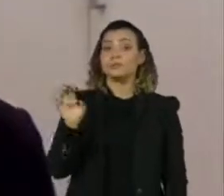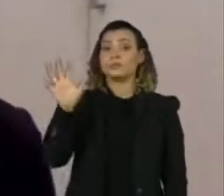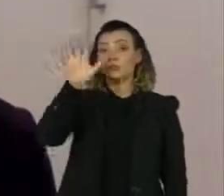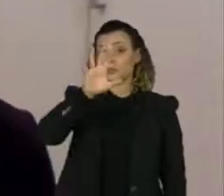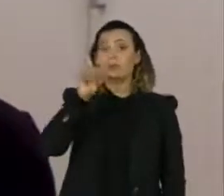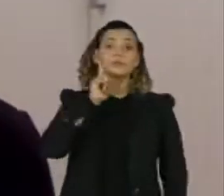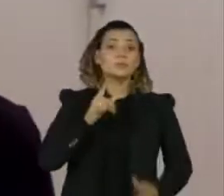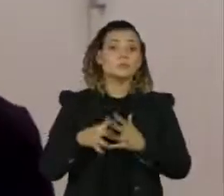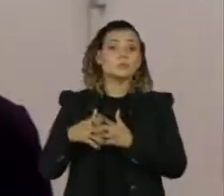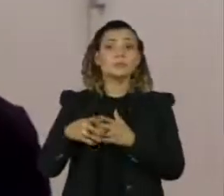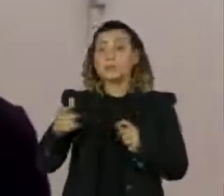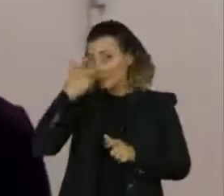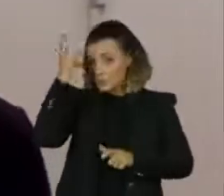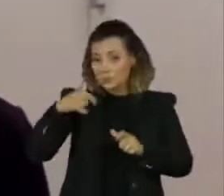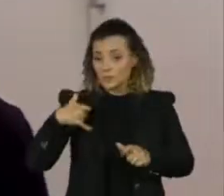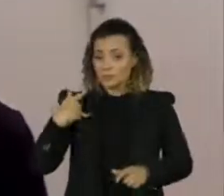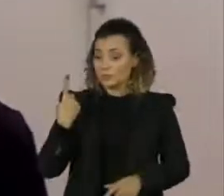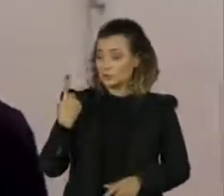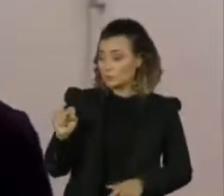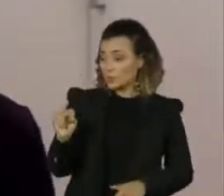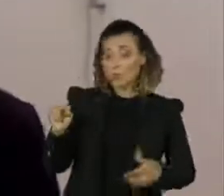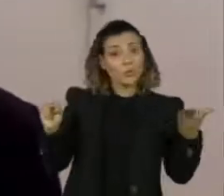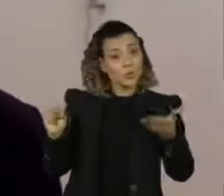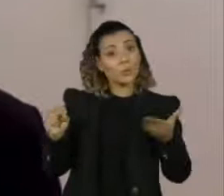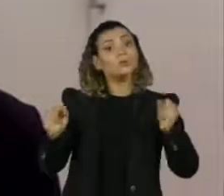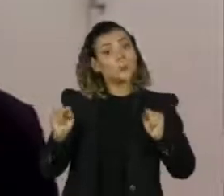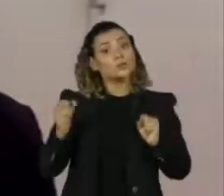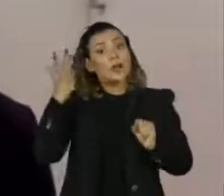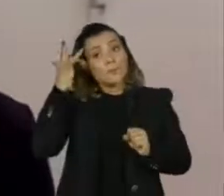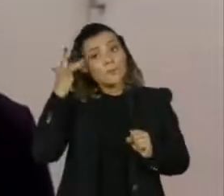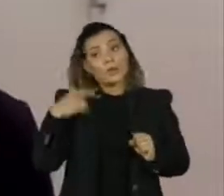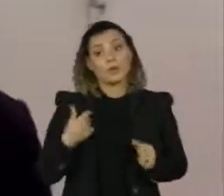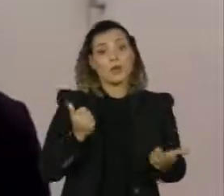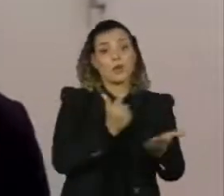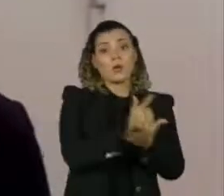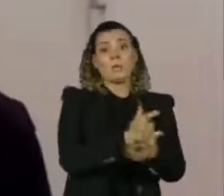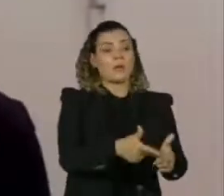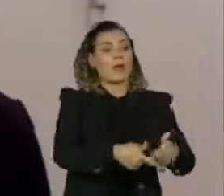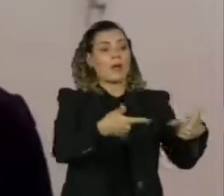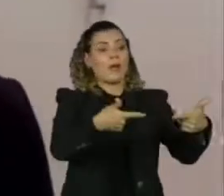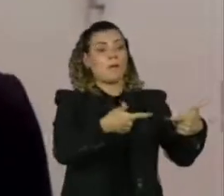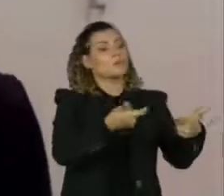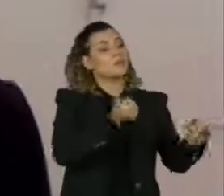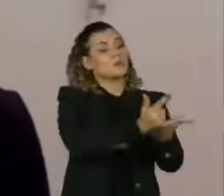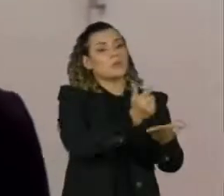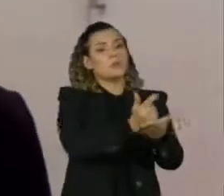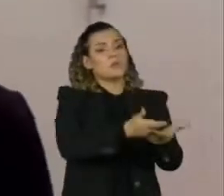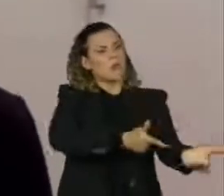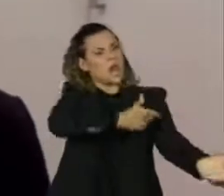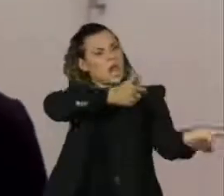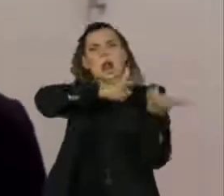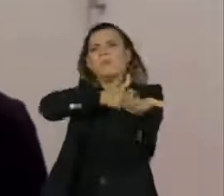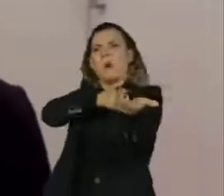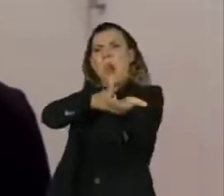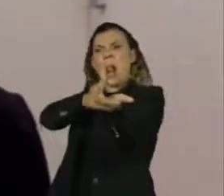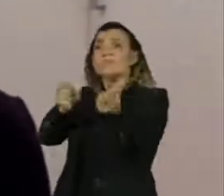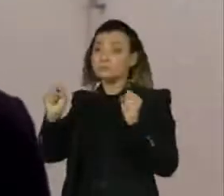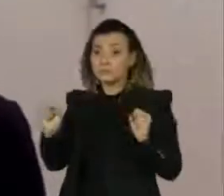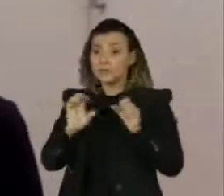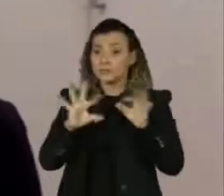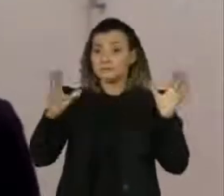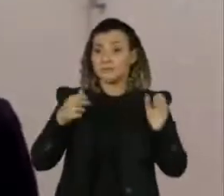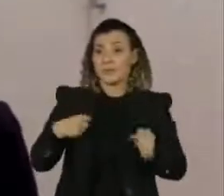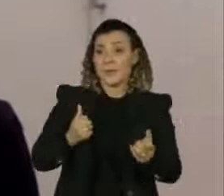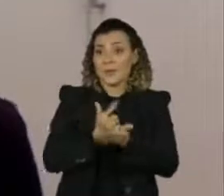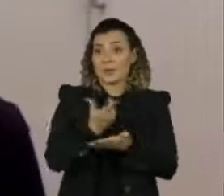americanos permitem que uma pessoa que faça 18 anos hoje vá amanhã a uma loja de armas e compre um rifle poderoso,